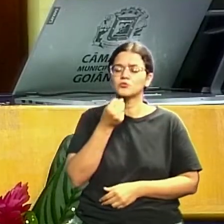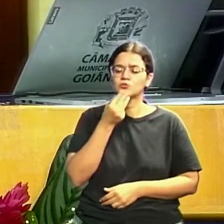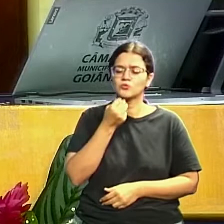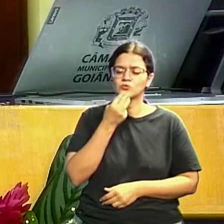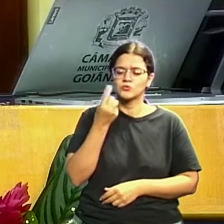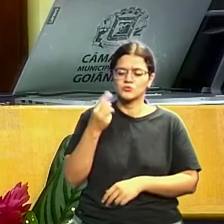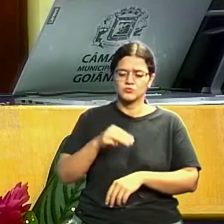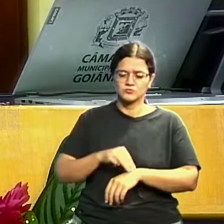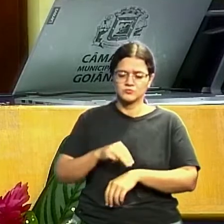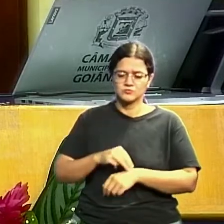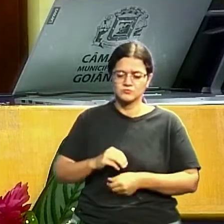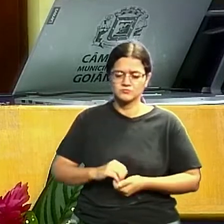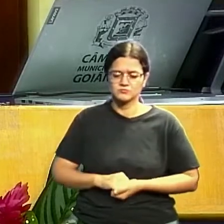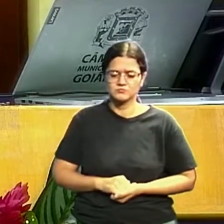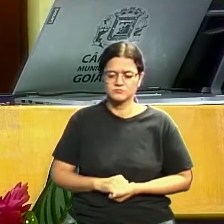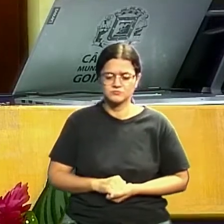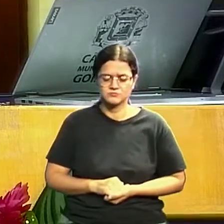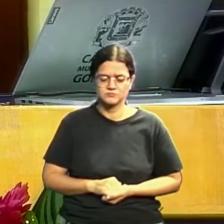Veloso.